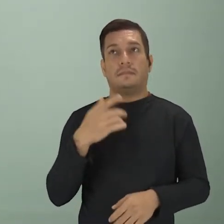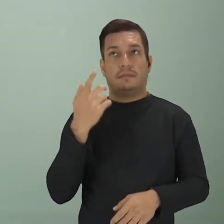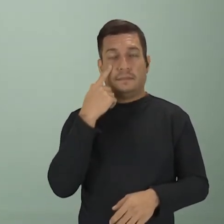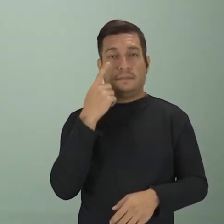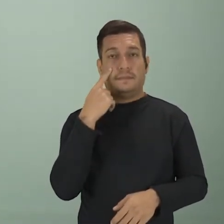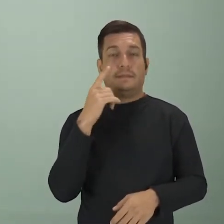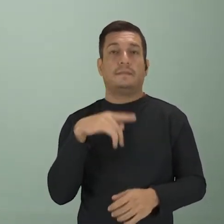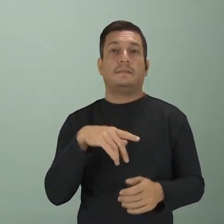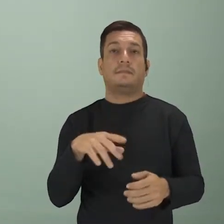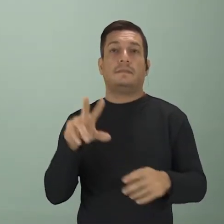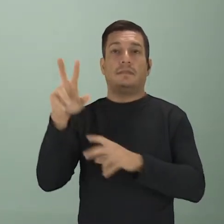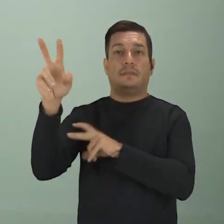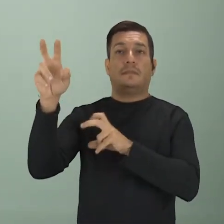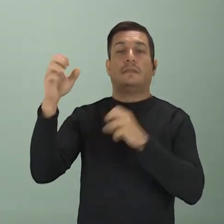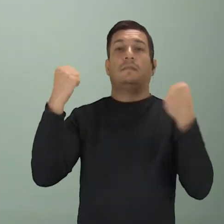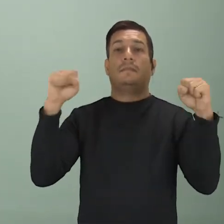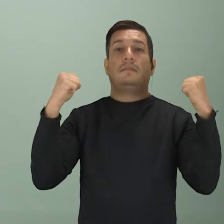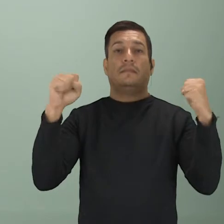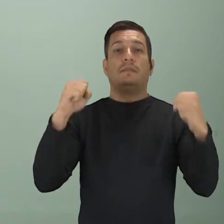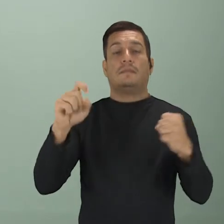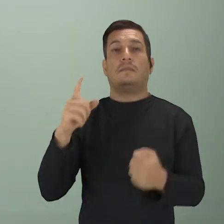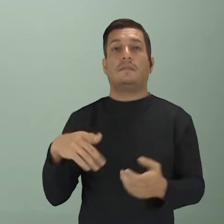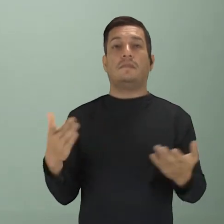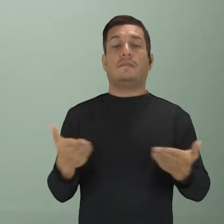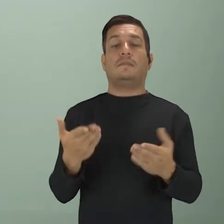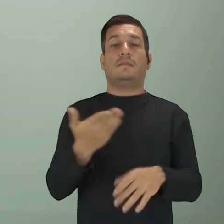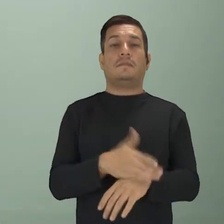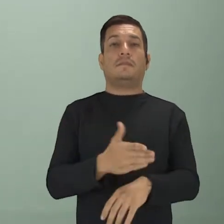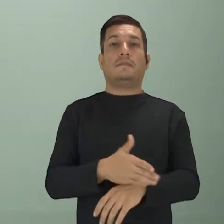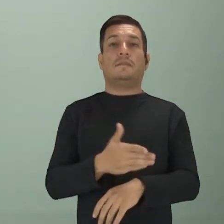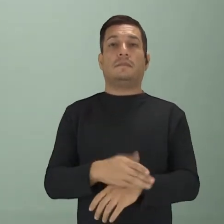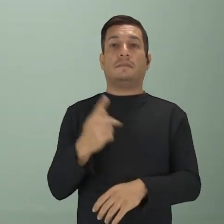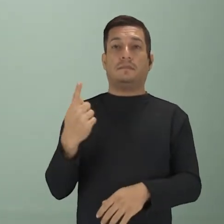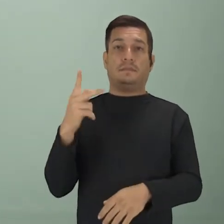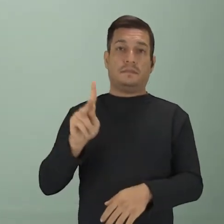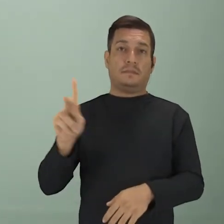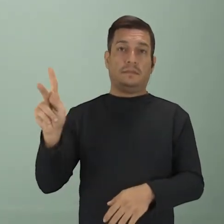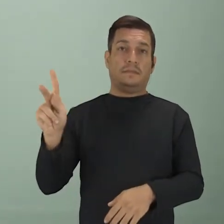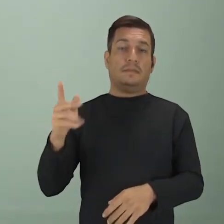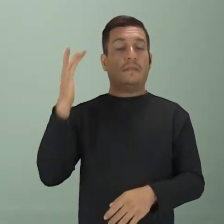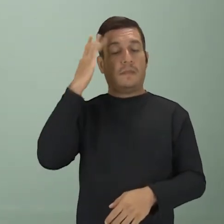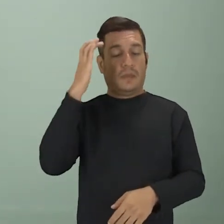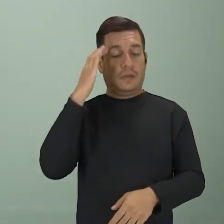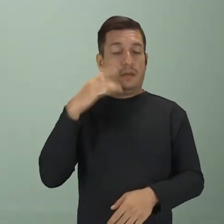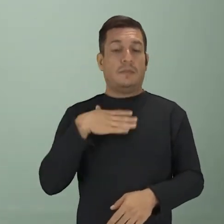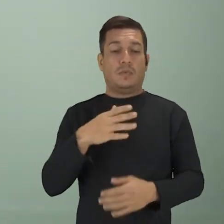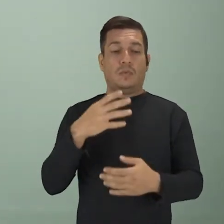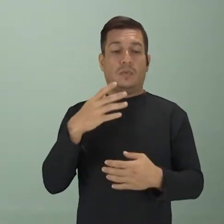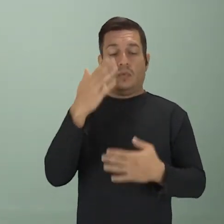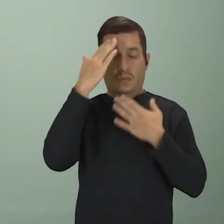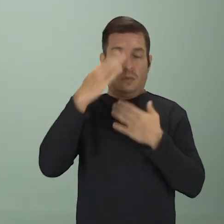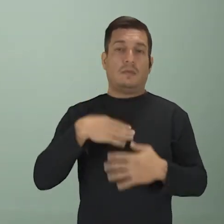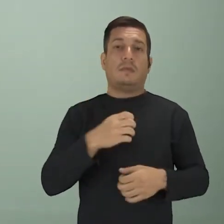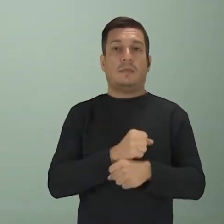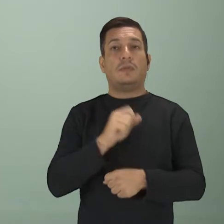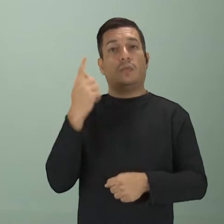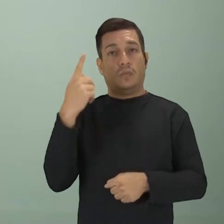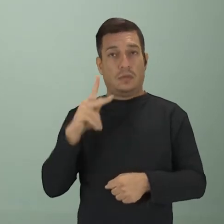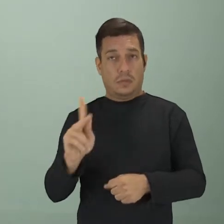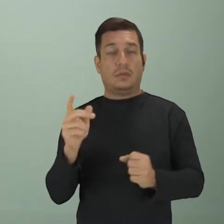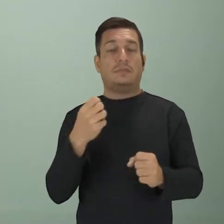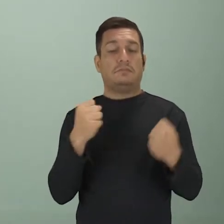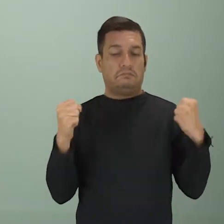teu corpo fala, não, daqui tanto tempo vai receber um outro estímulo. Então eu tenho que estar adaptado e preparado para receber esse estímulo